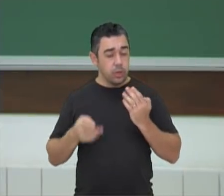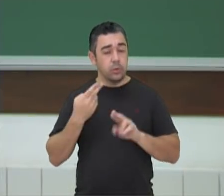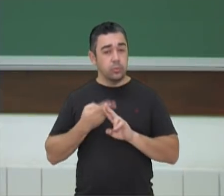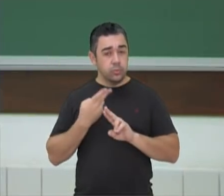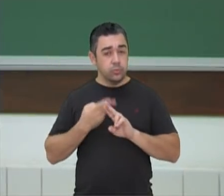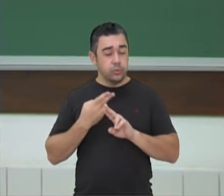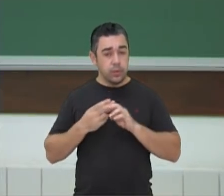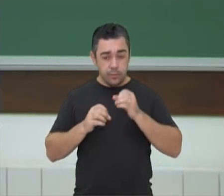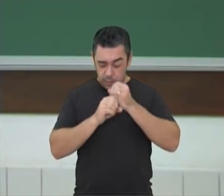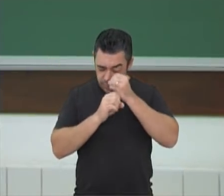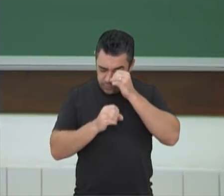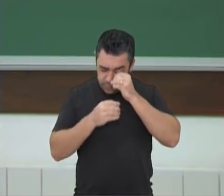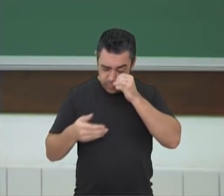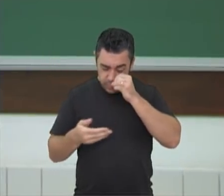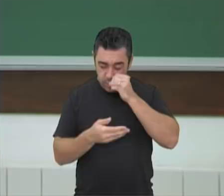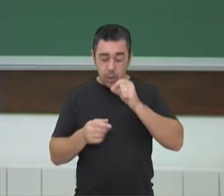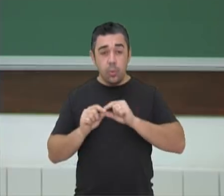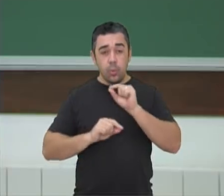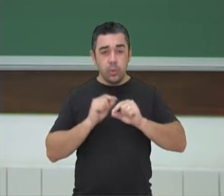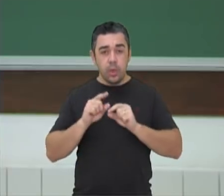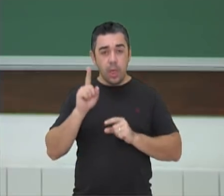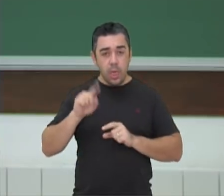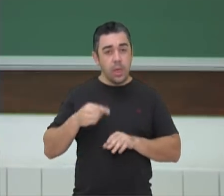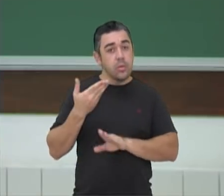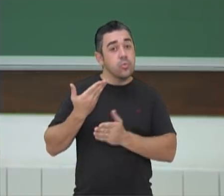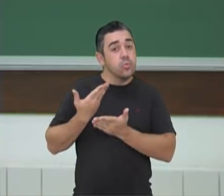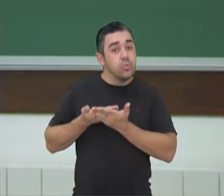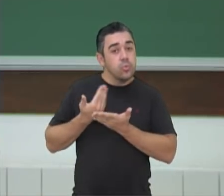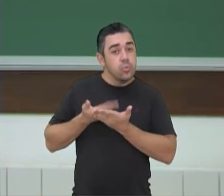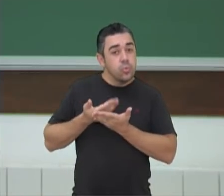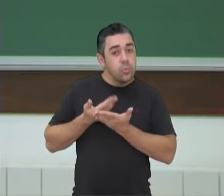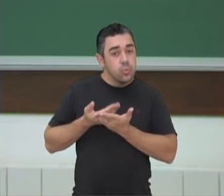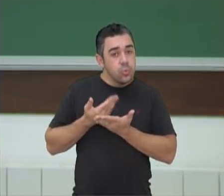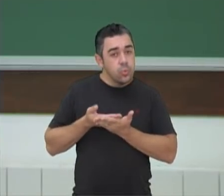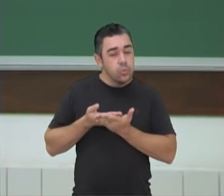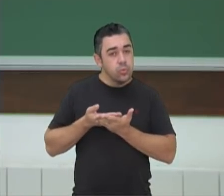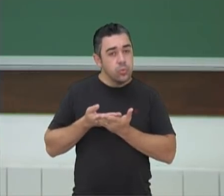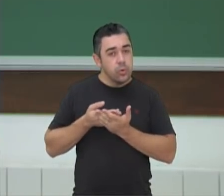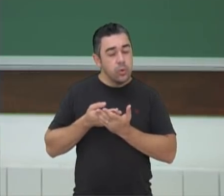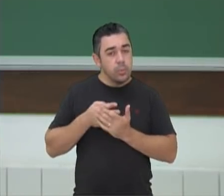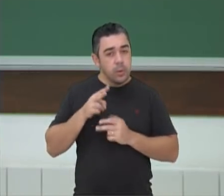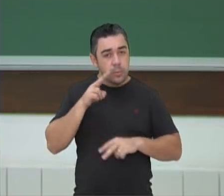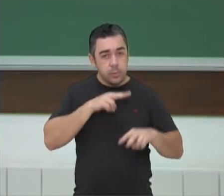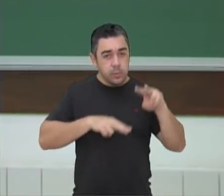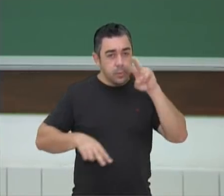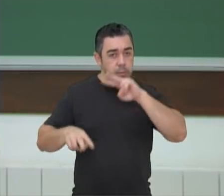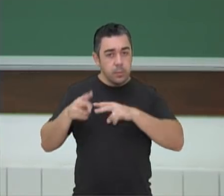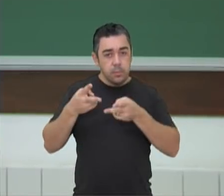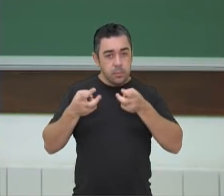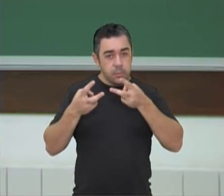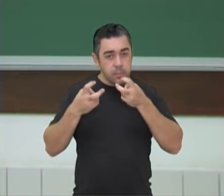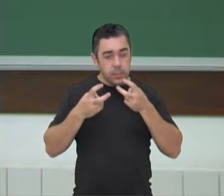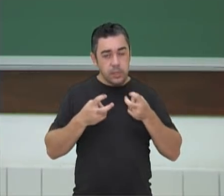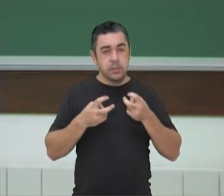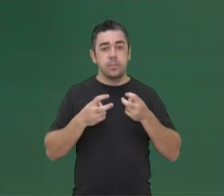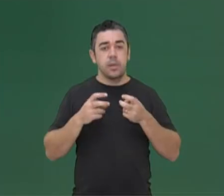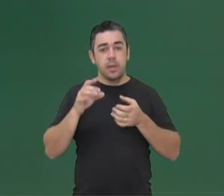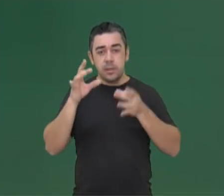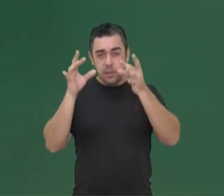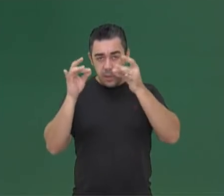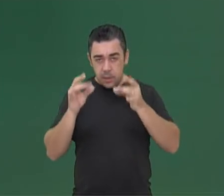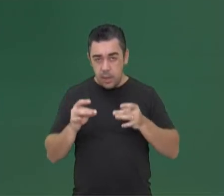esse microscópio, com a função, a intencionalidade científica, para observar seres muito pequenos e as suas partes, e não